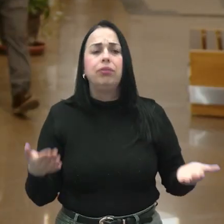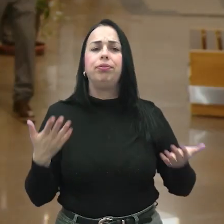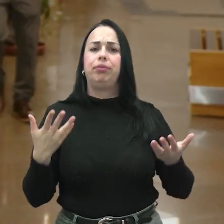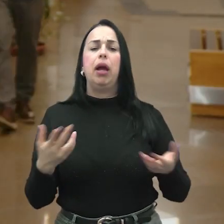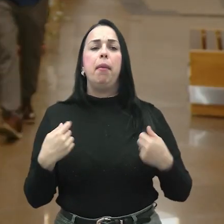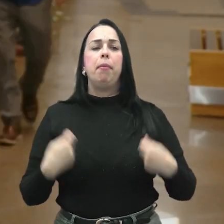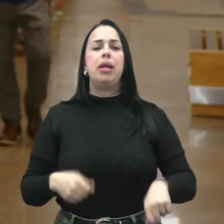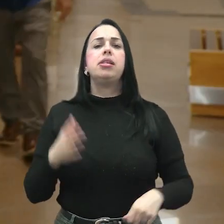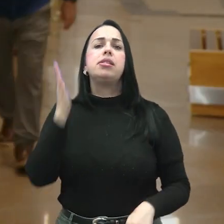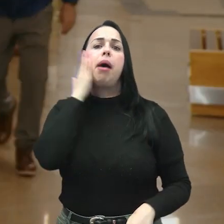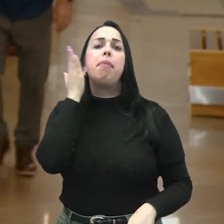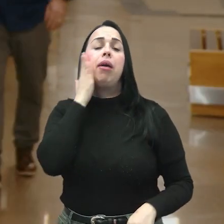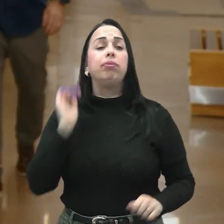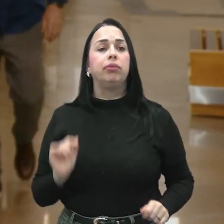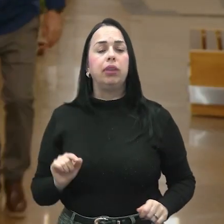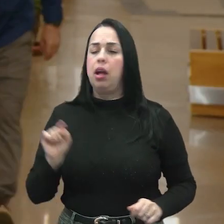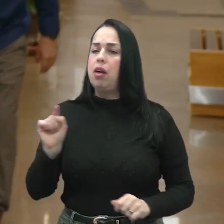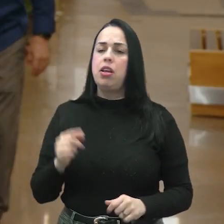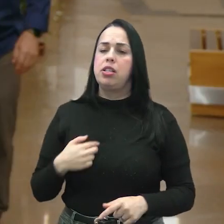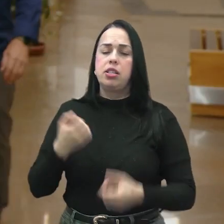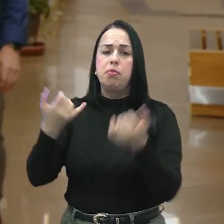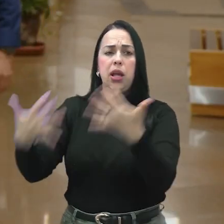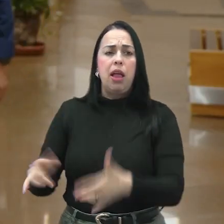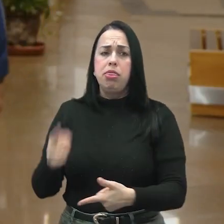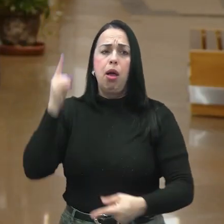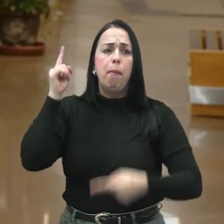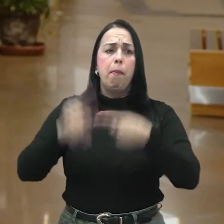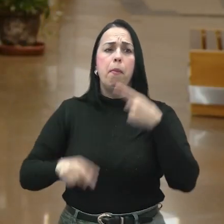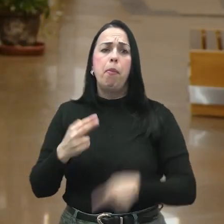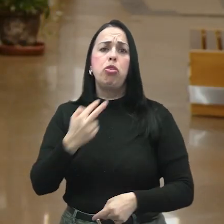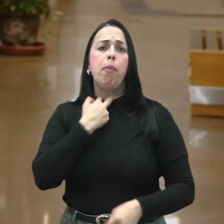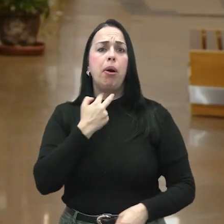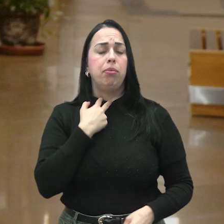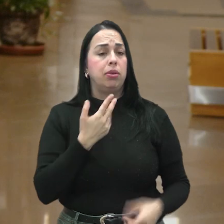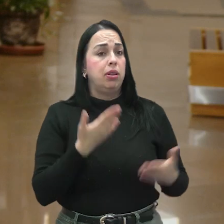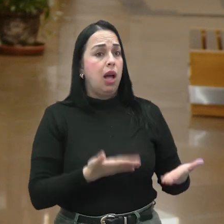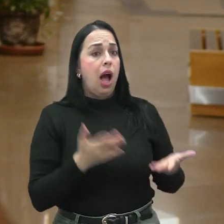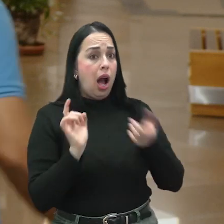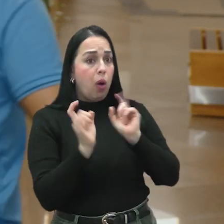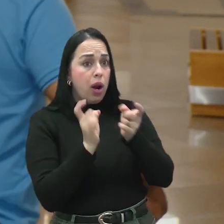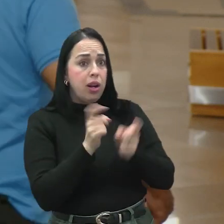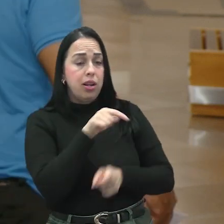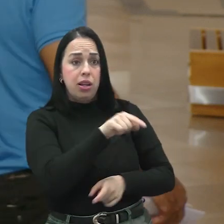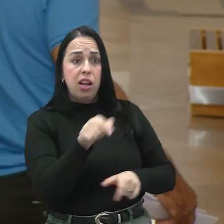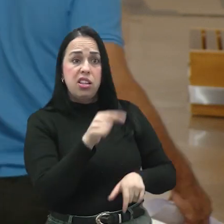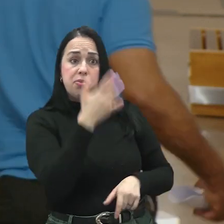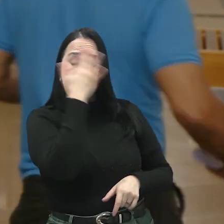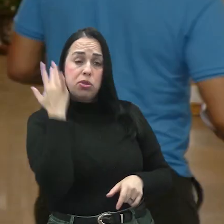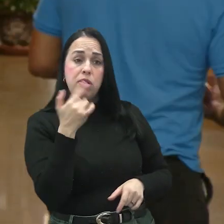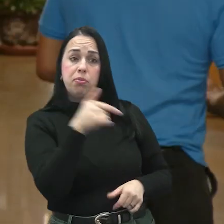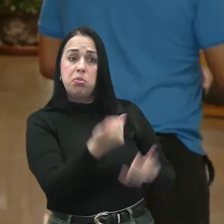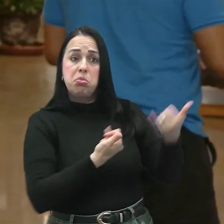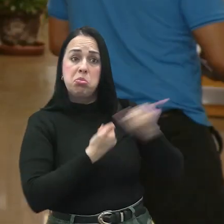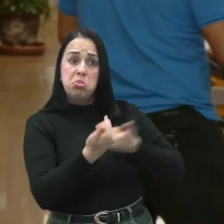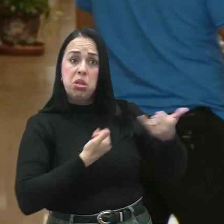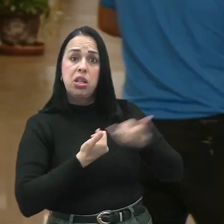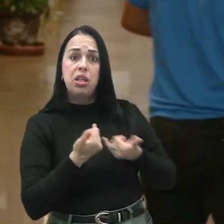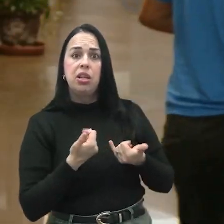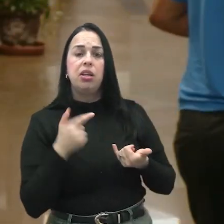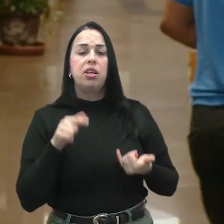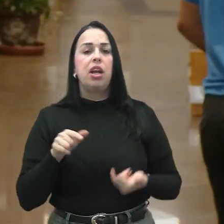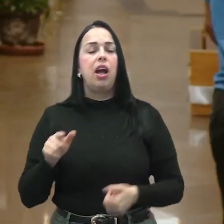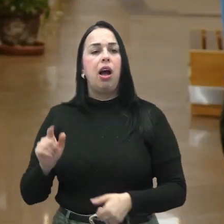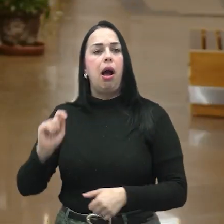fazer, nós temos que saber e dizer, olha, isso não pode se fazer. O que comentou agora na reunião, morador dizendo que